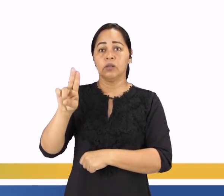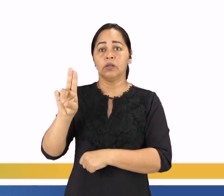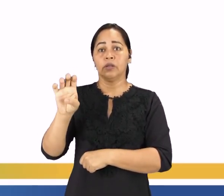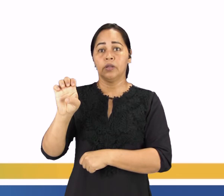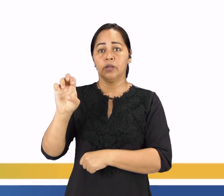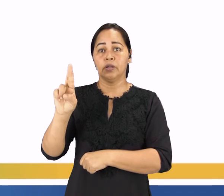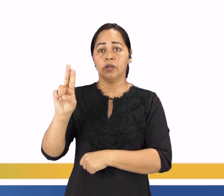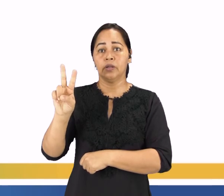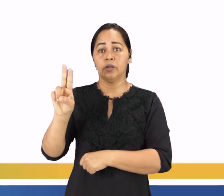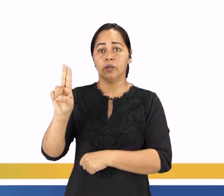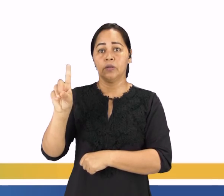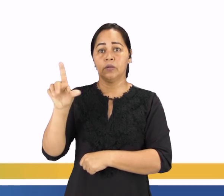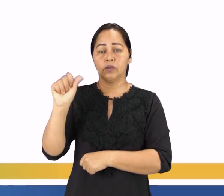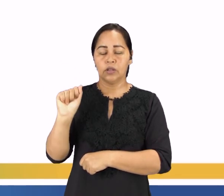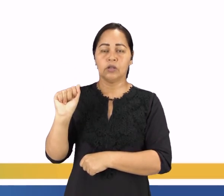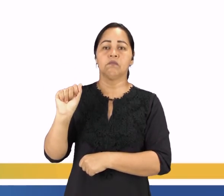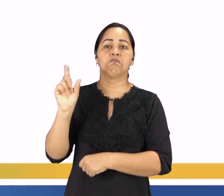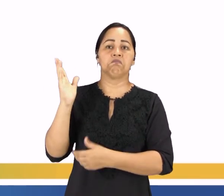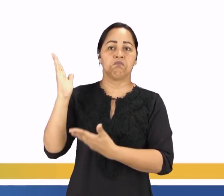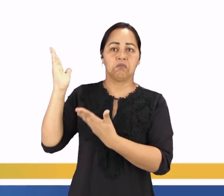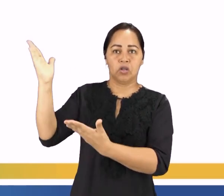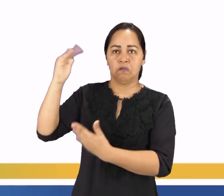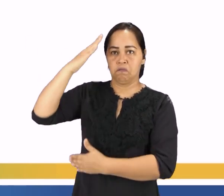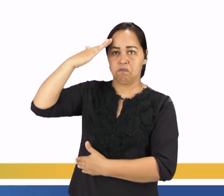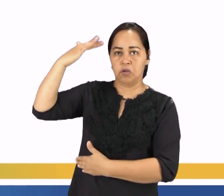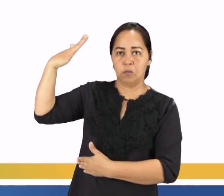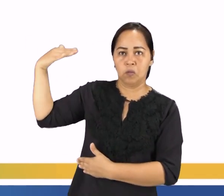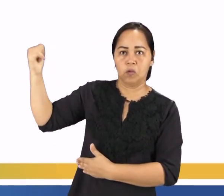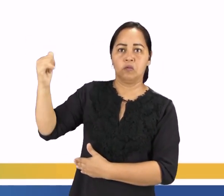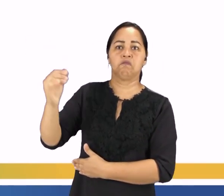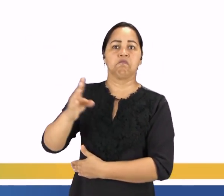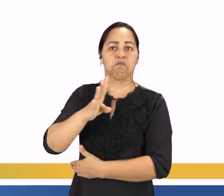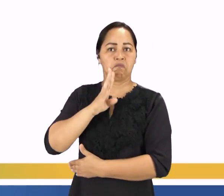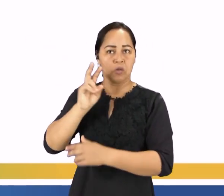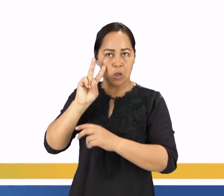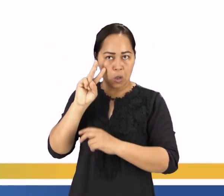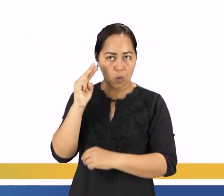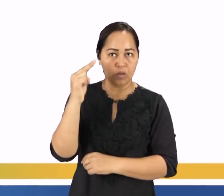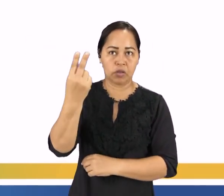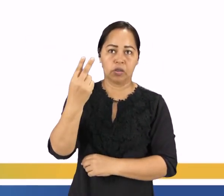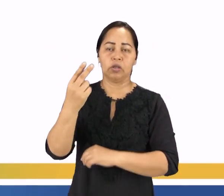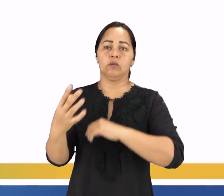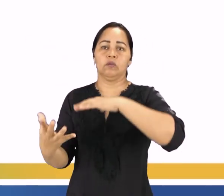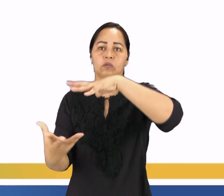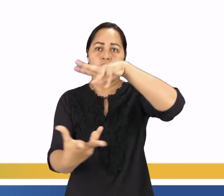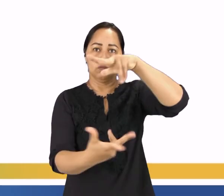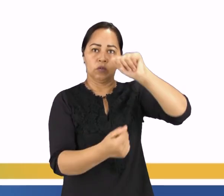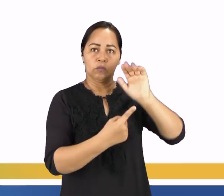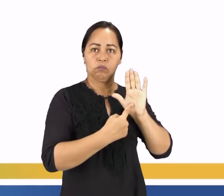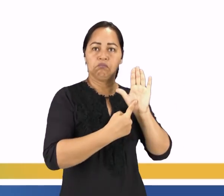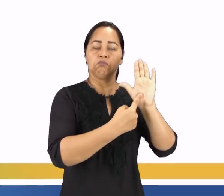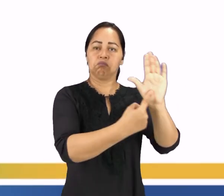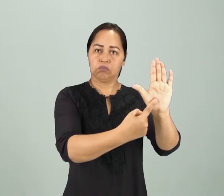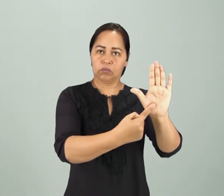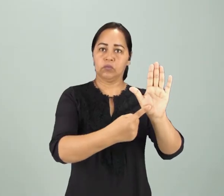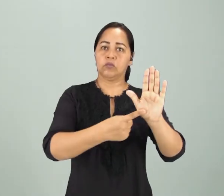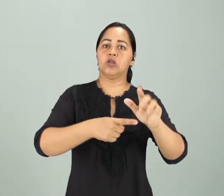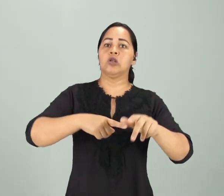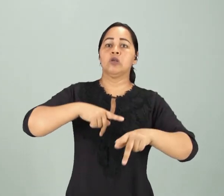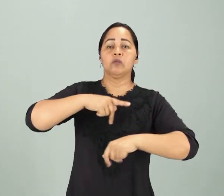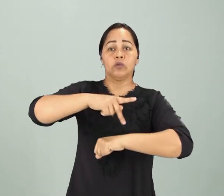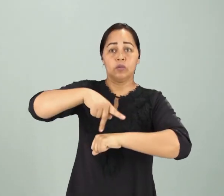hoje, pois foi, sem dúvida, um grande homem com uma grande representatividade em um grande momento da história do seu